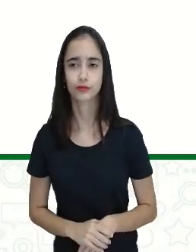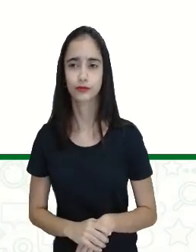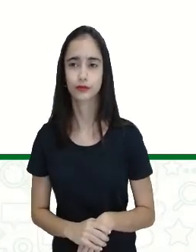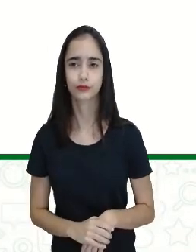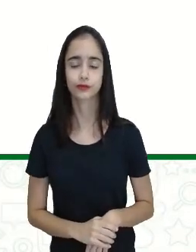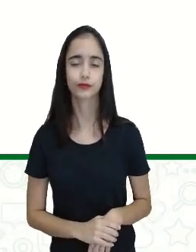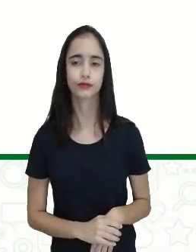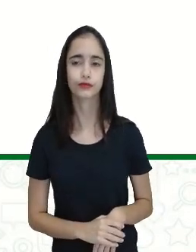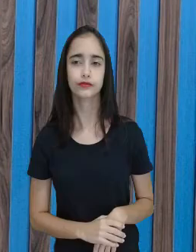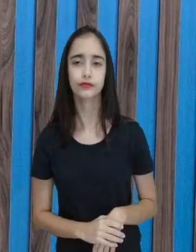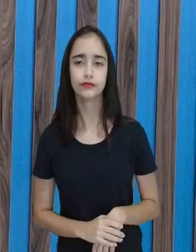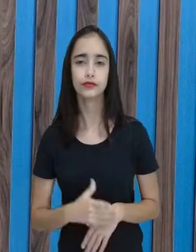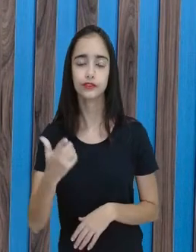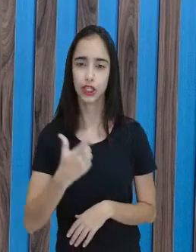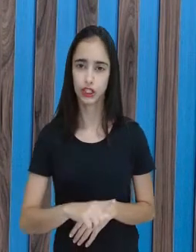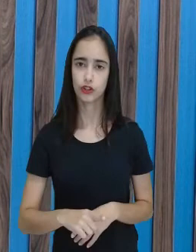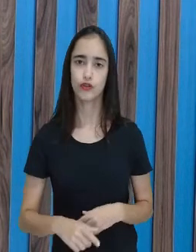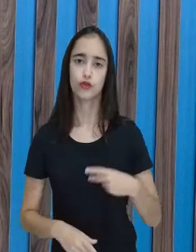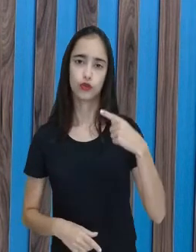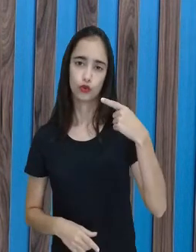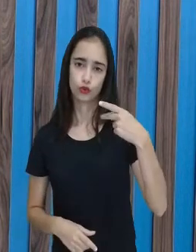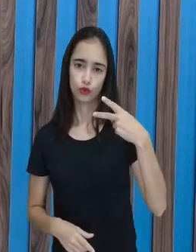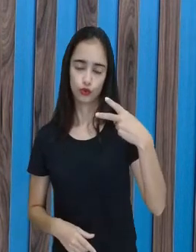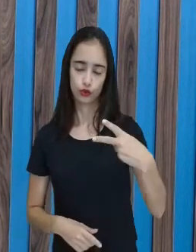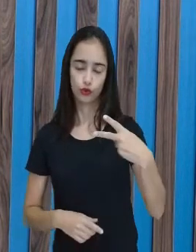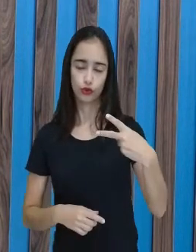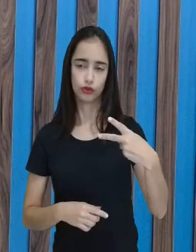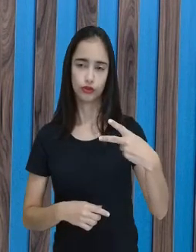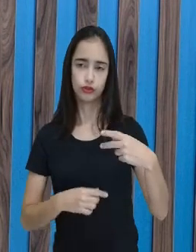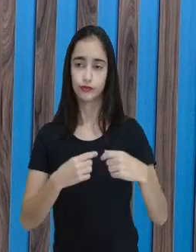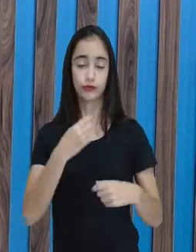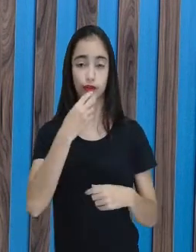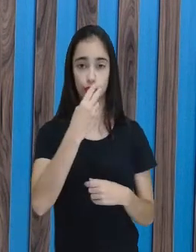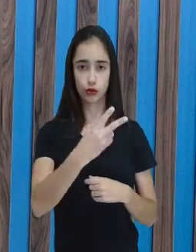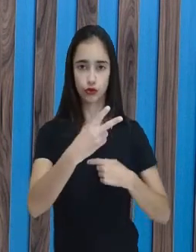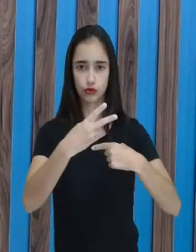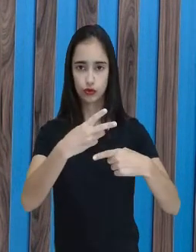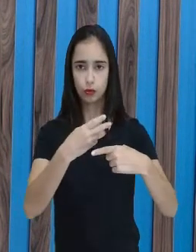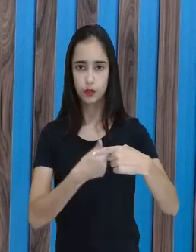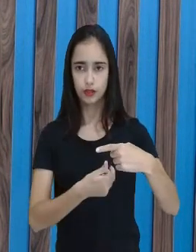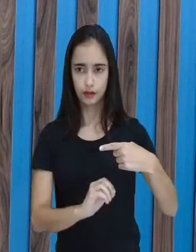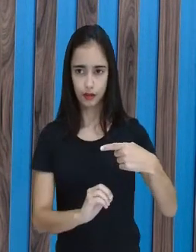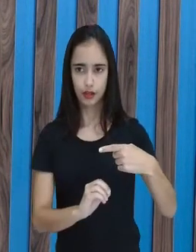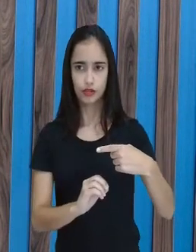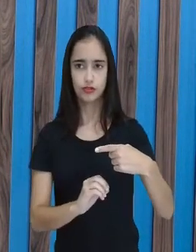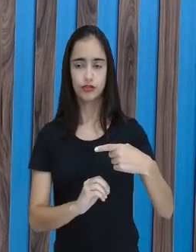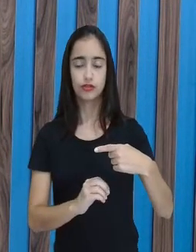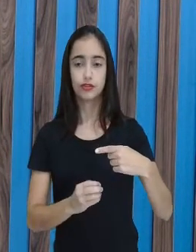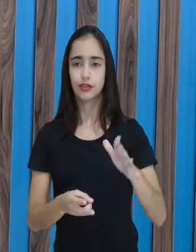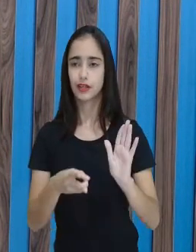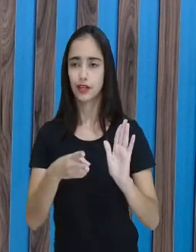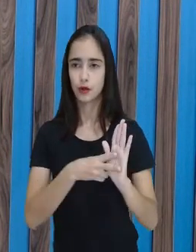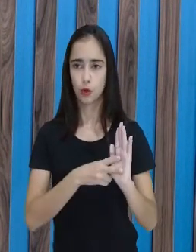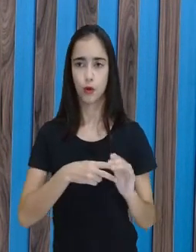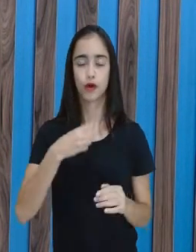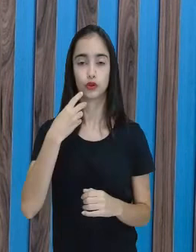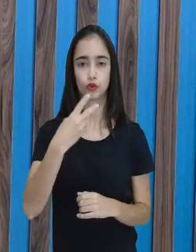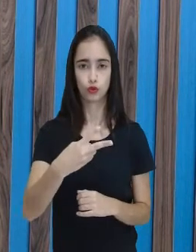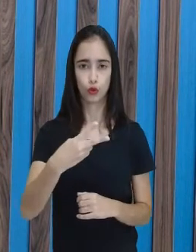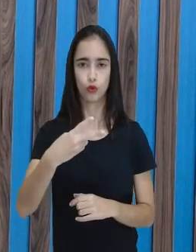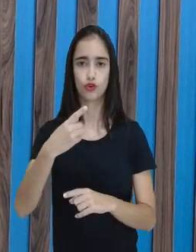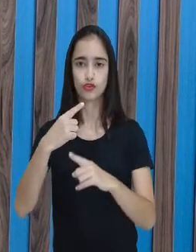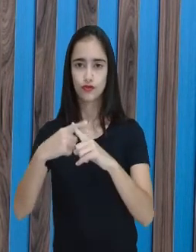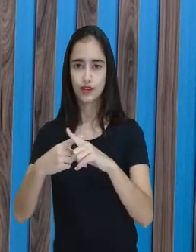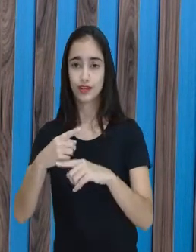Aí aqui a gente repete a primeira fração, 2/10. A segunda vai ser igual a esse mesmo 2 multiplicado